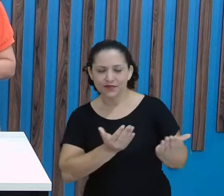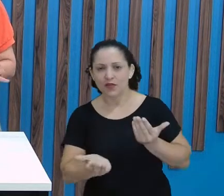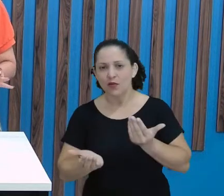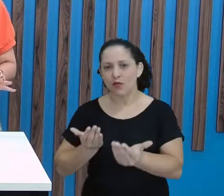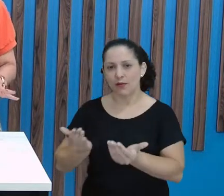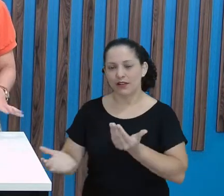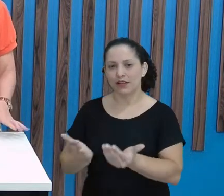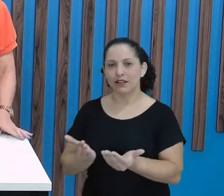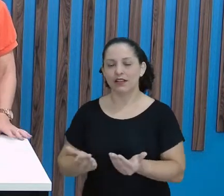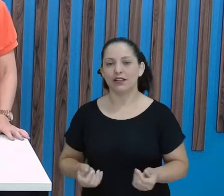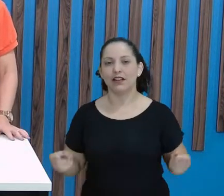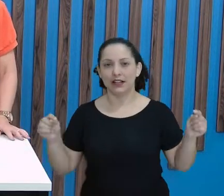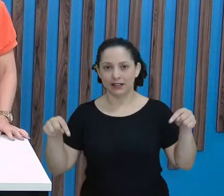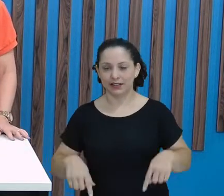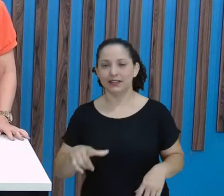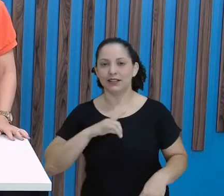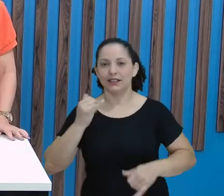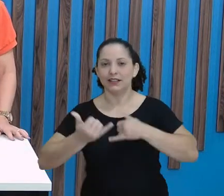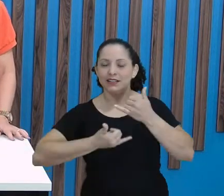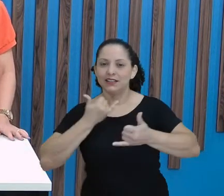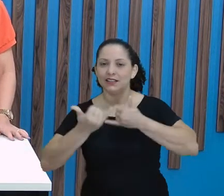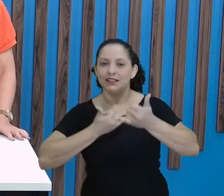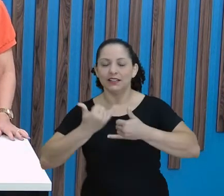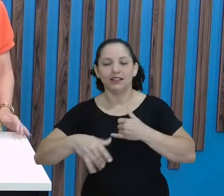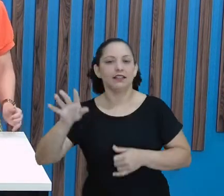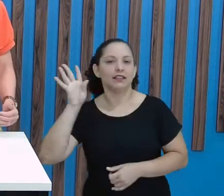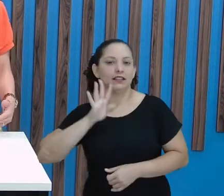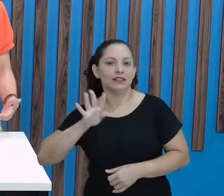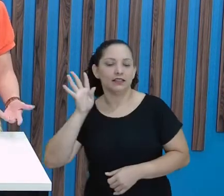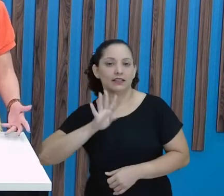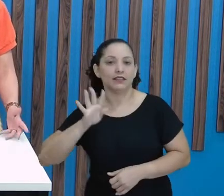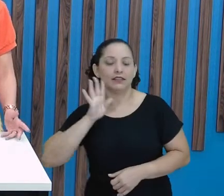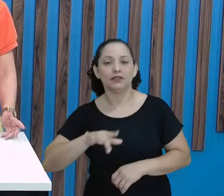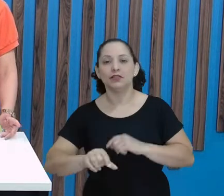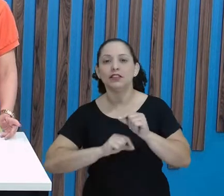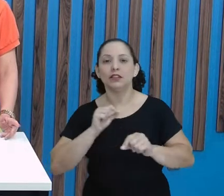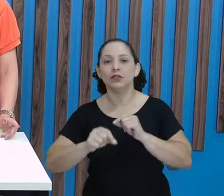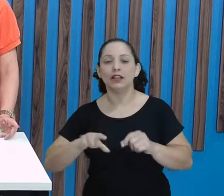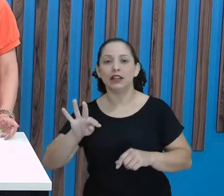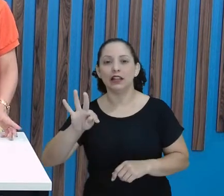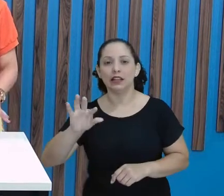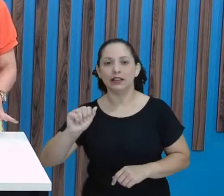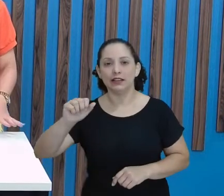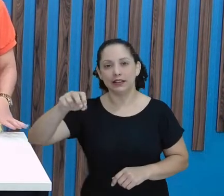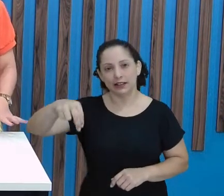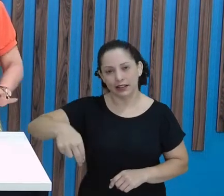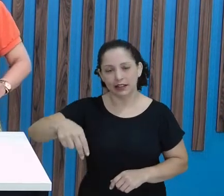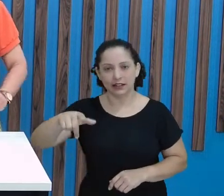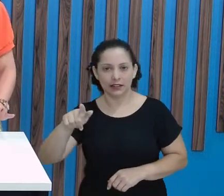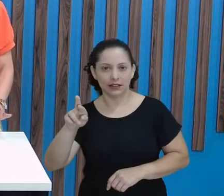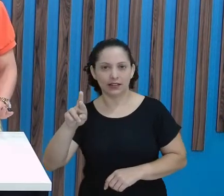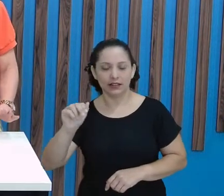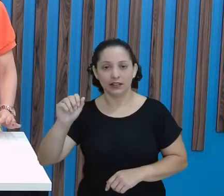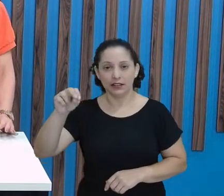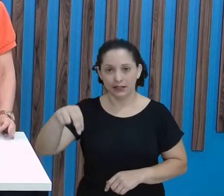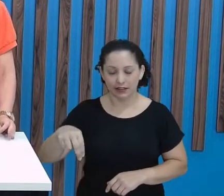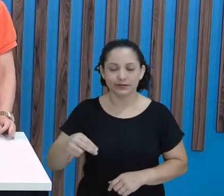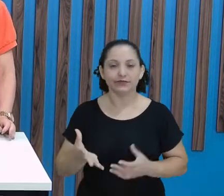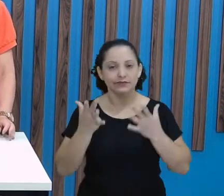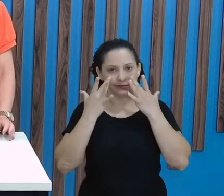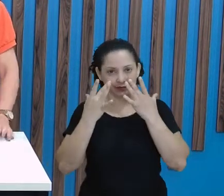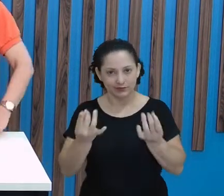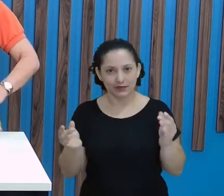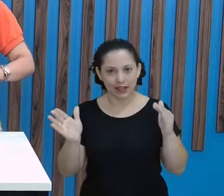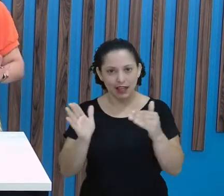E para isso, eu trouxe um jogo super legal, muito conhecido, que é o Tangram. Então, fica ligadinho, bem atento até o final da